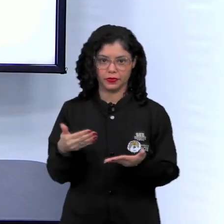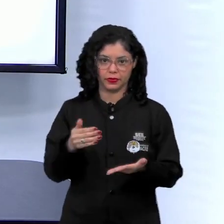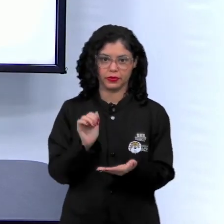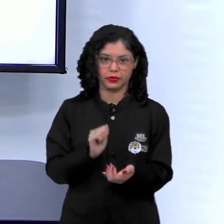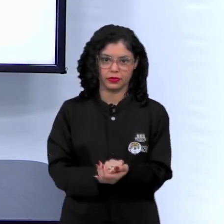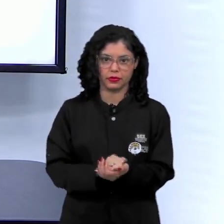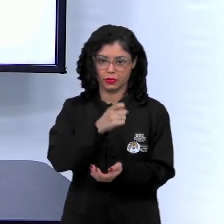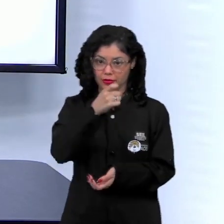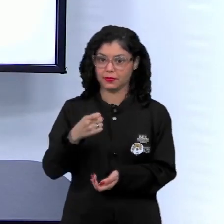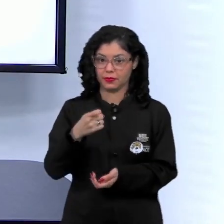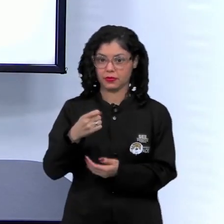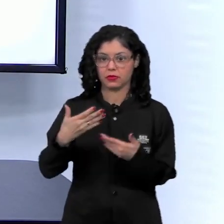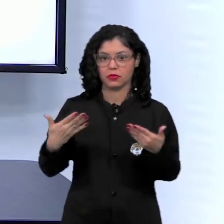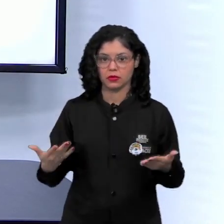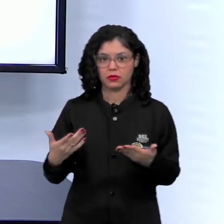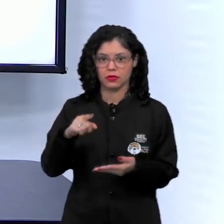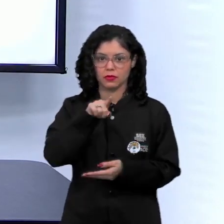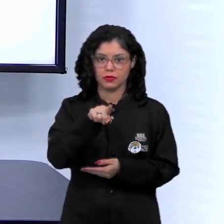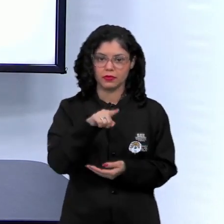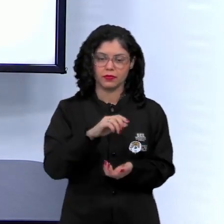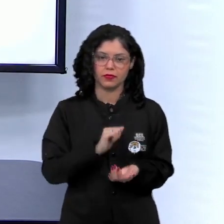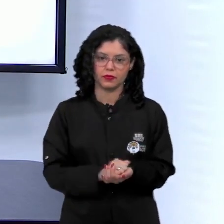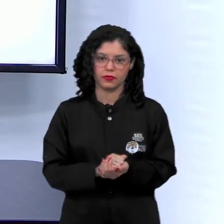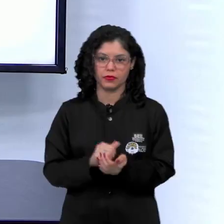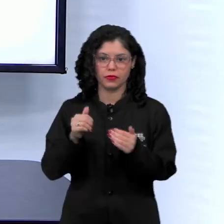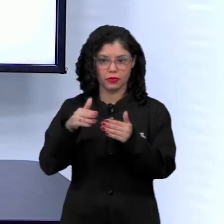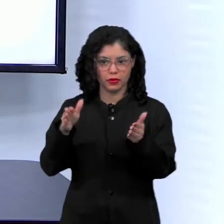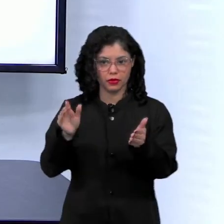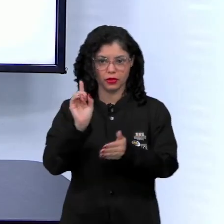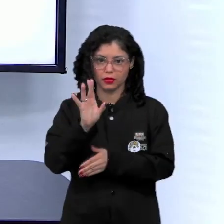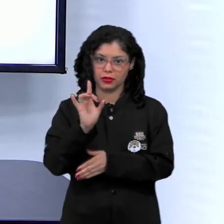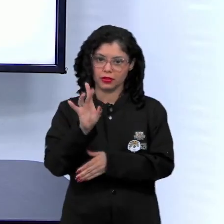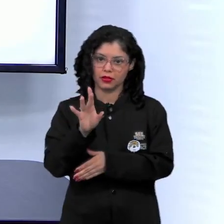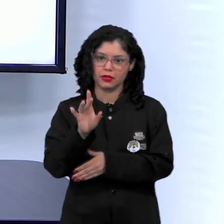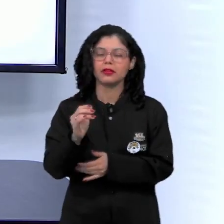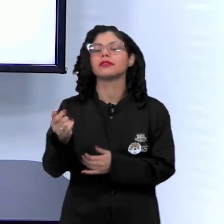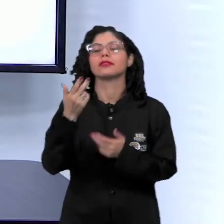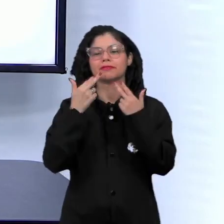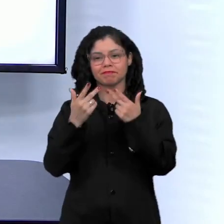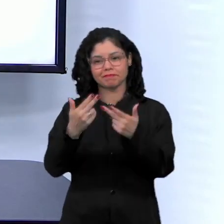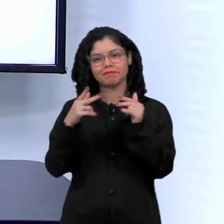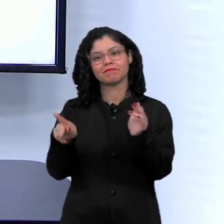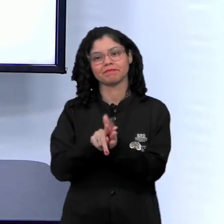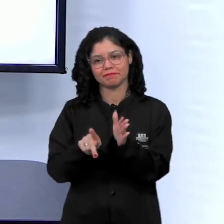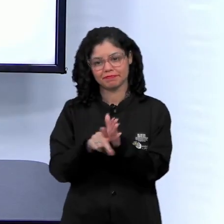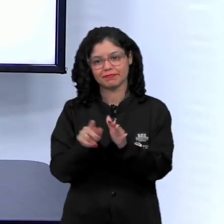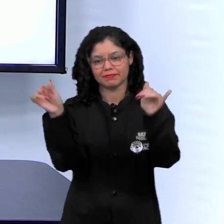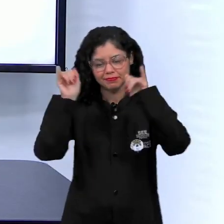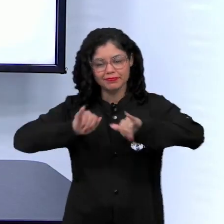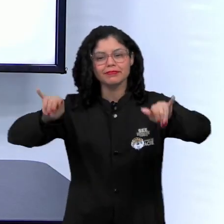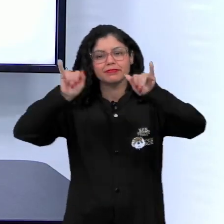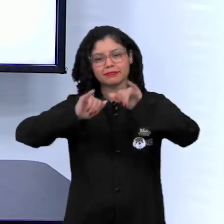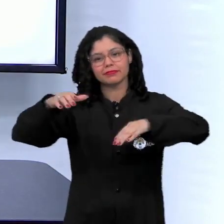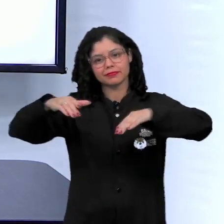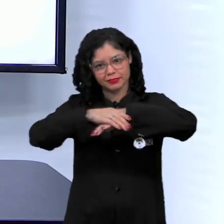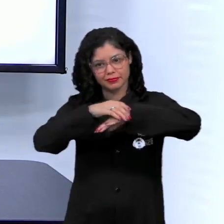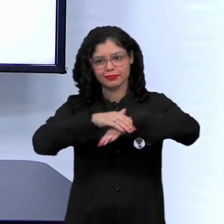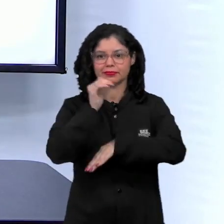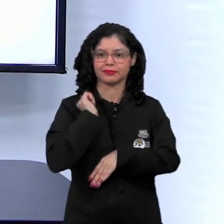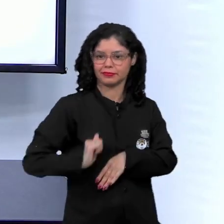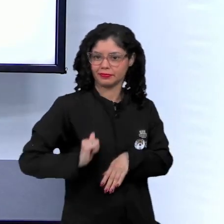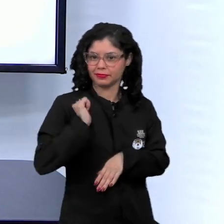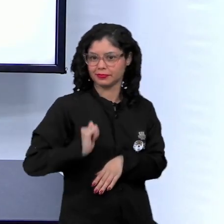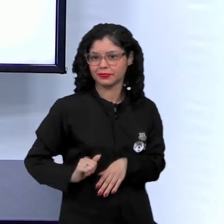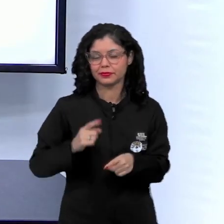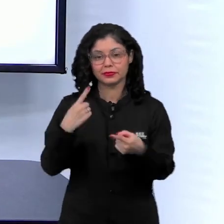de X, você vai lá, abre e só aparece anúncio de bolsas, de tênis. Isso